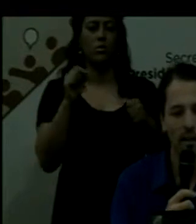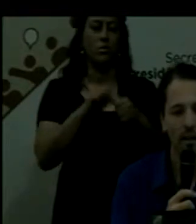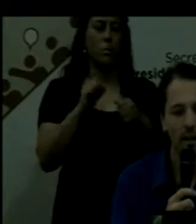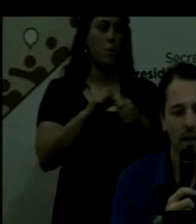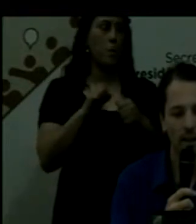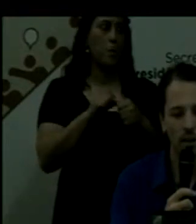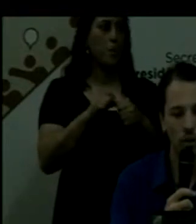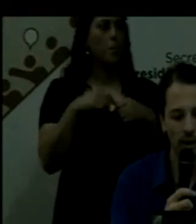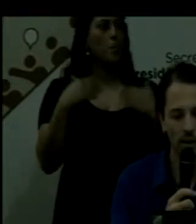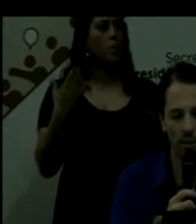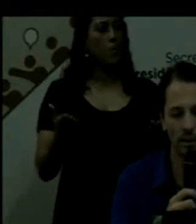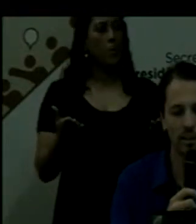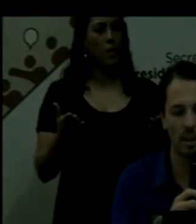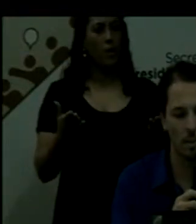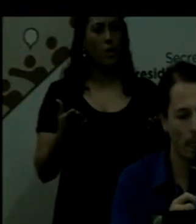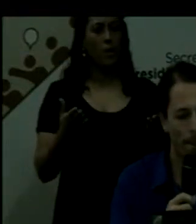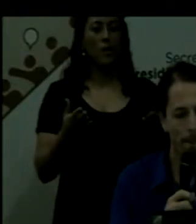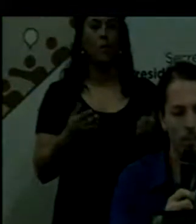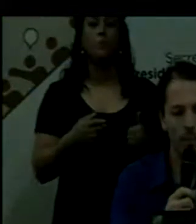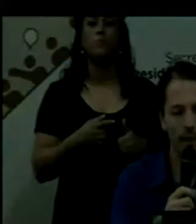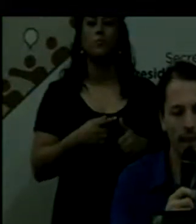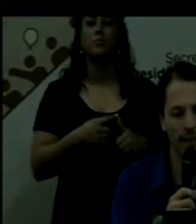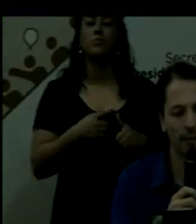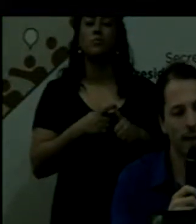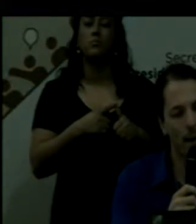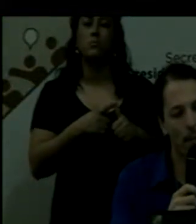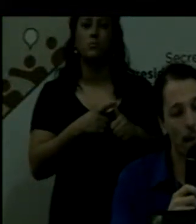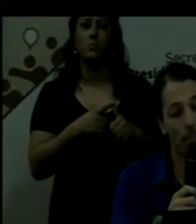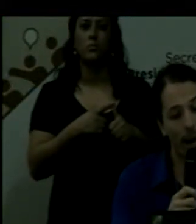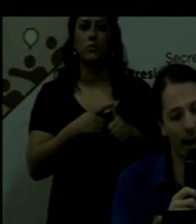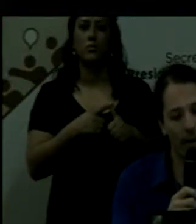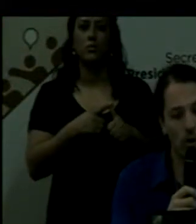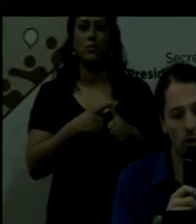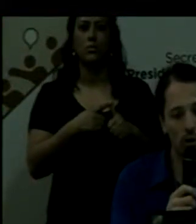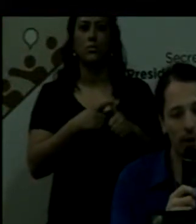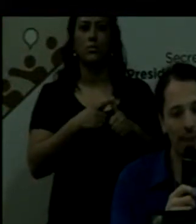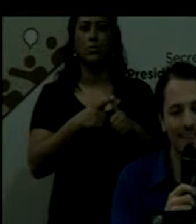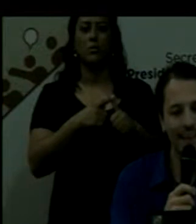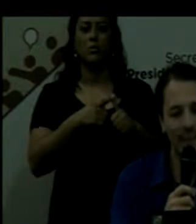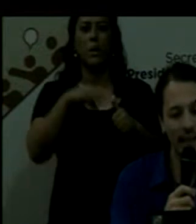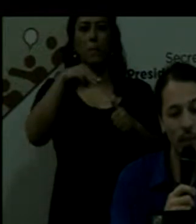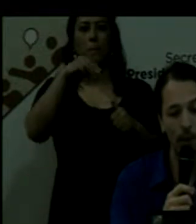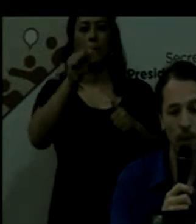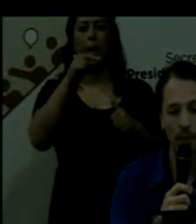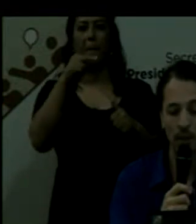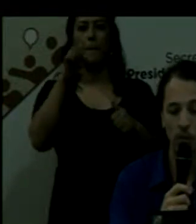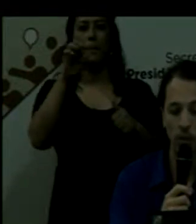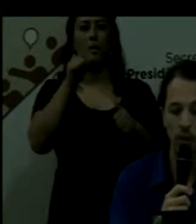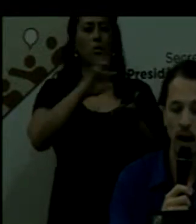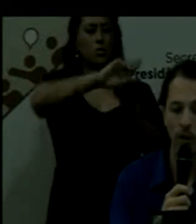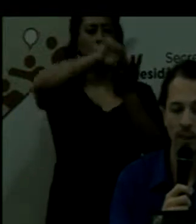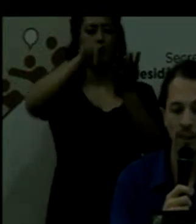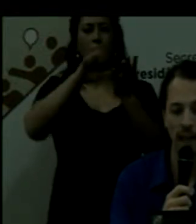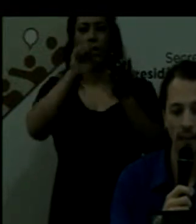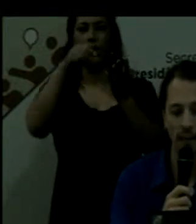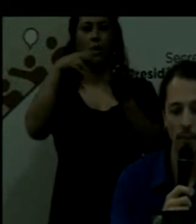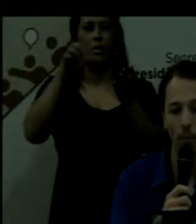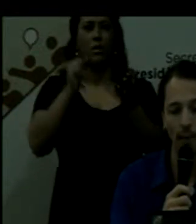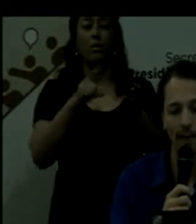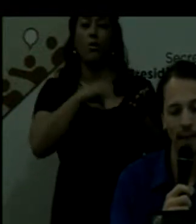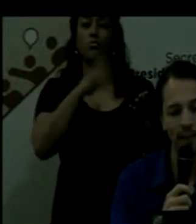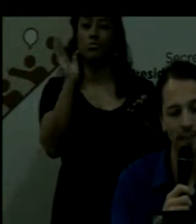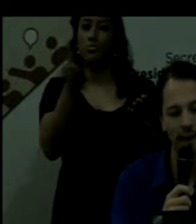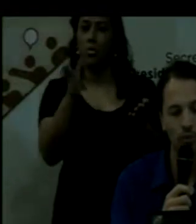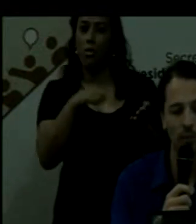avançar na articulação desse sistema. Primeira delas, mapear os diferentes canais de participação social existentes